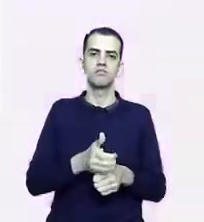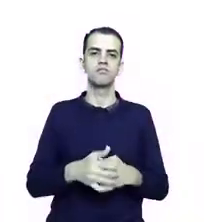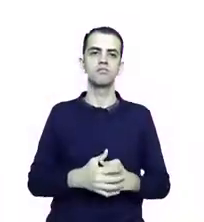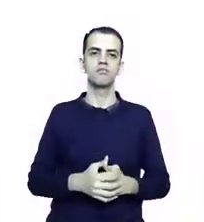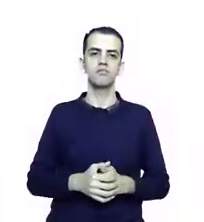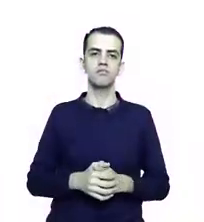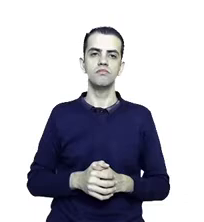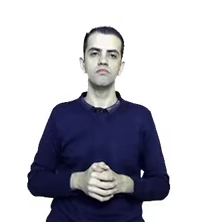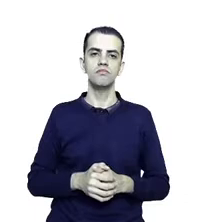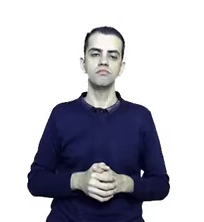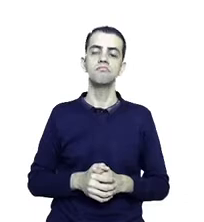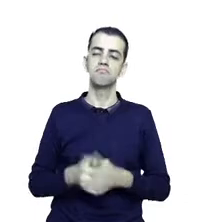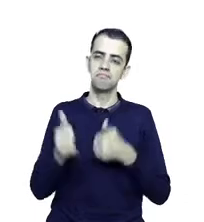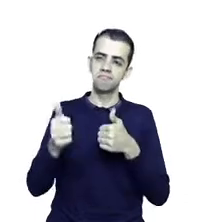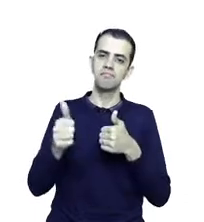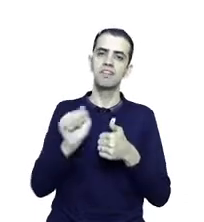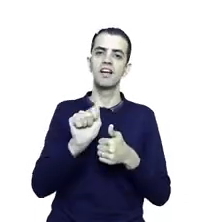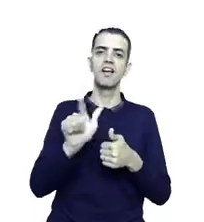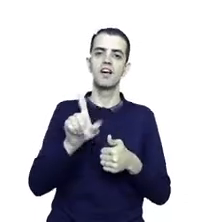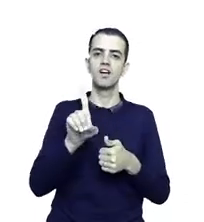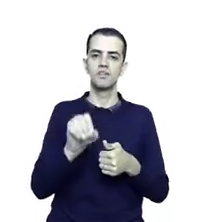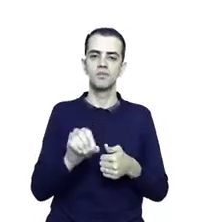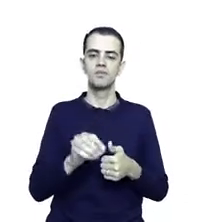Perfeito. Toraldo?